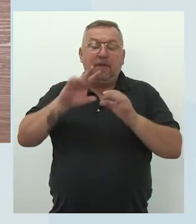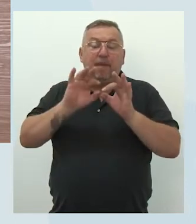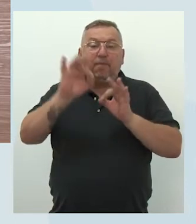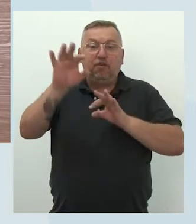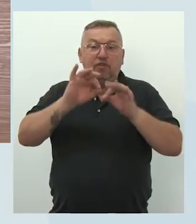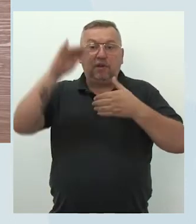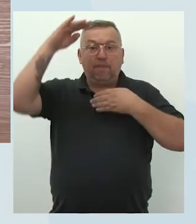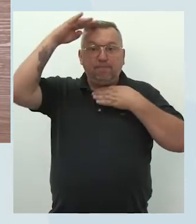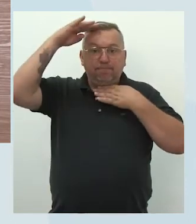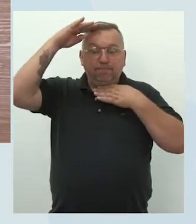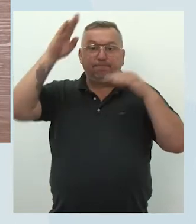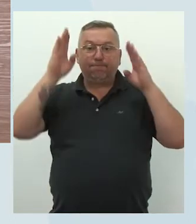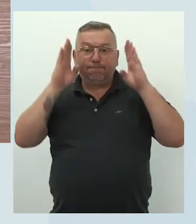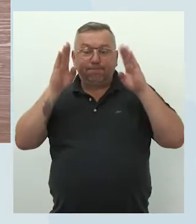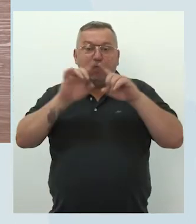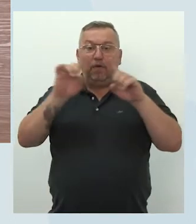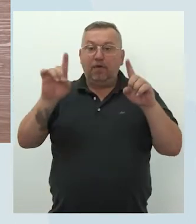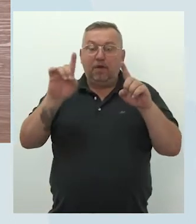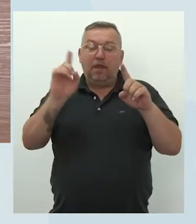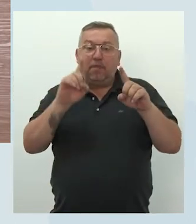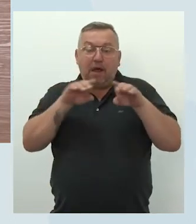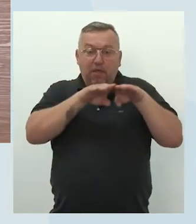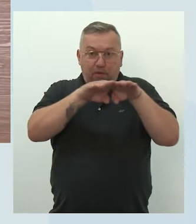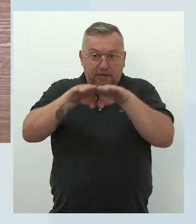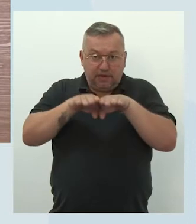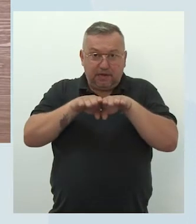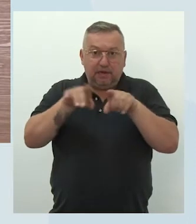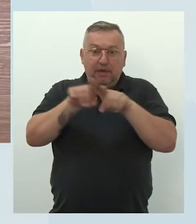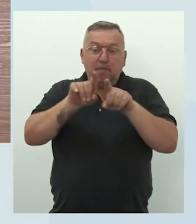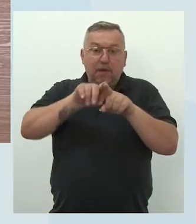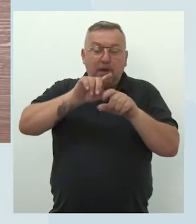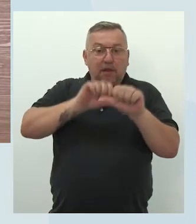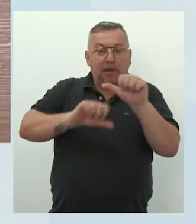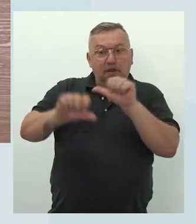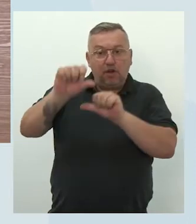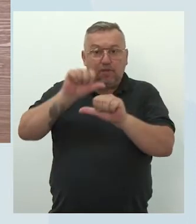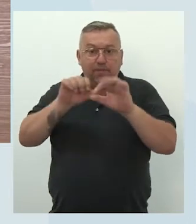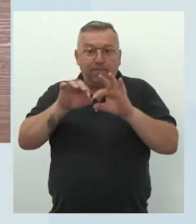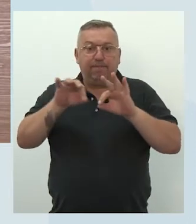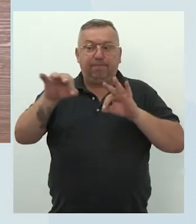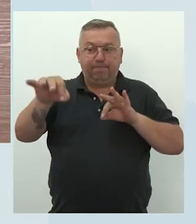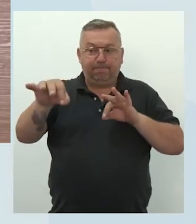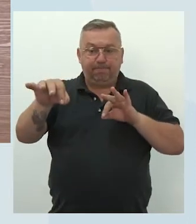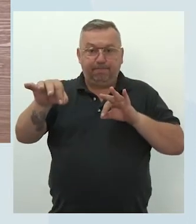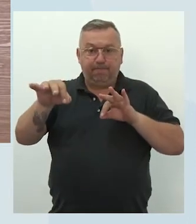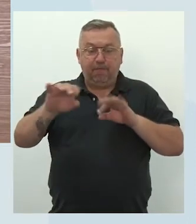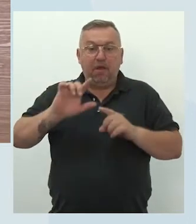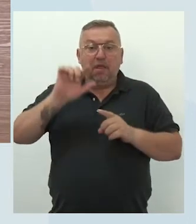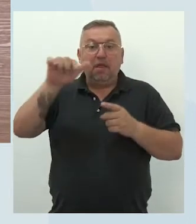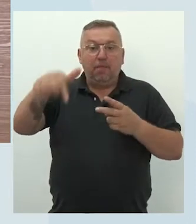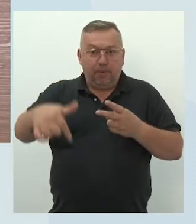medidas padronizadas, não padronizadas, e na transformação de medidas. Em